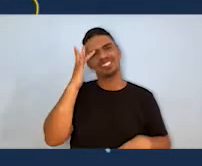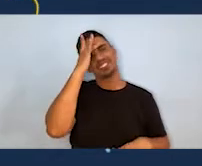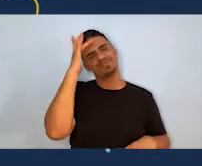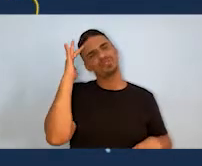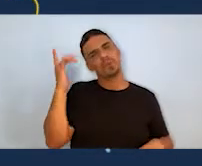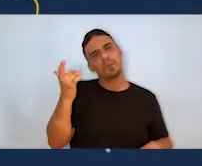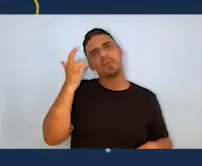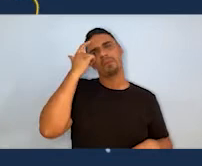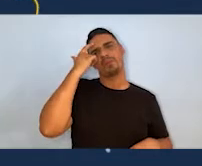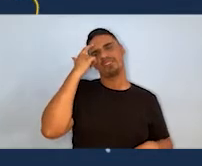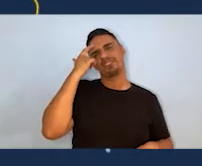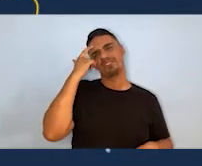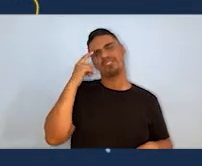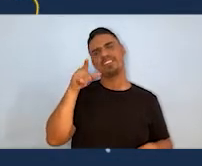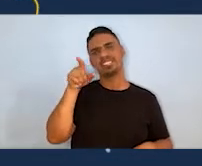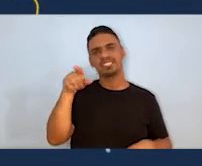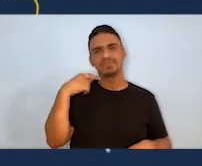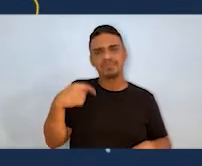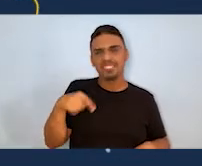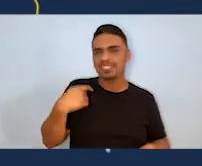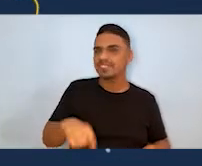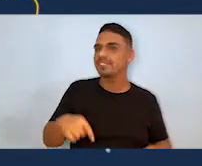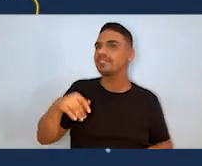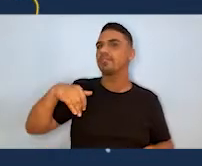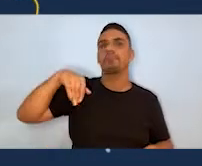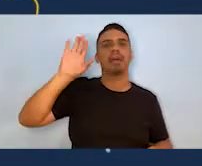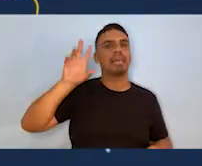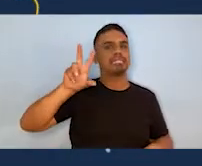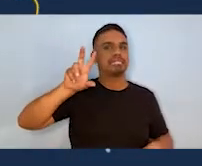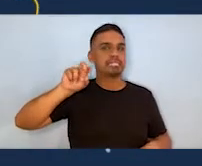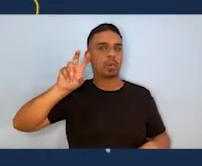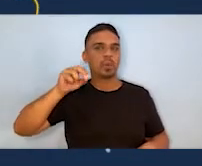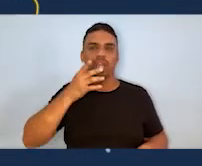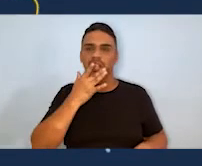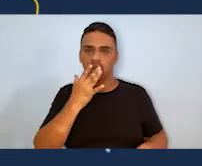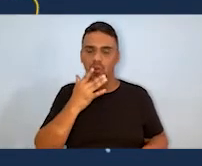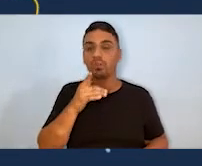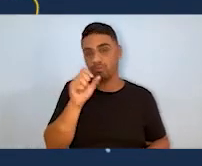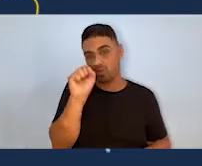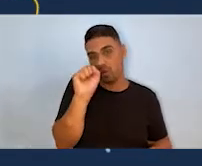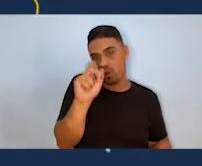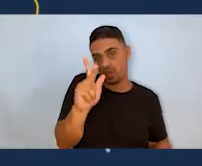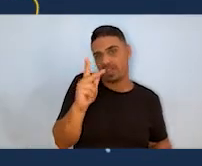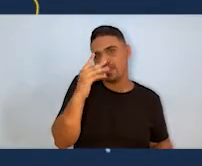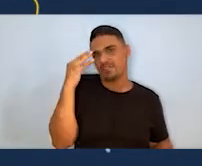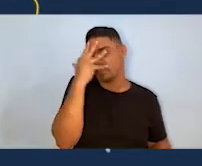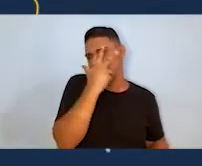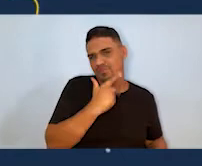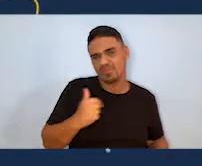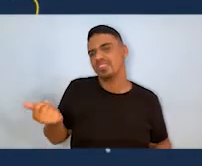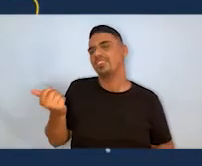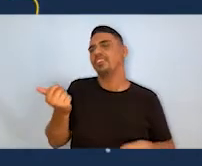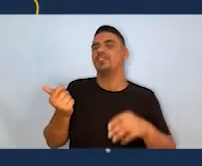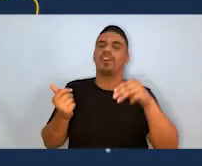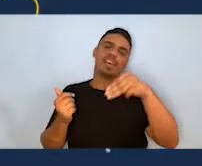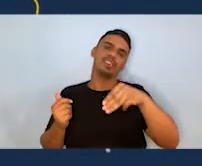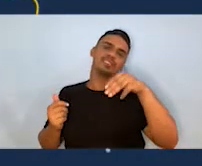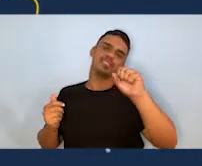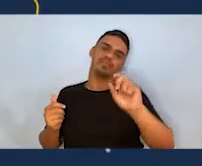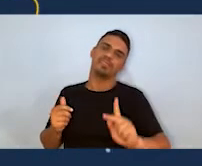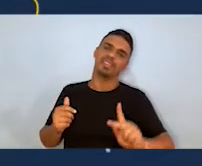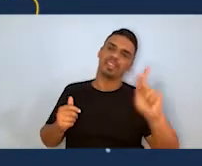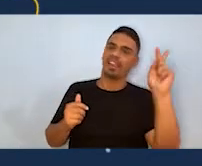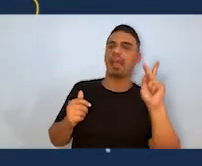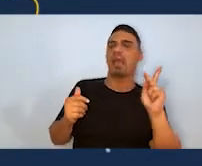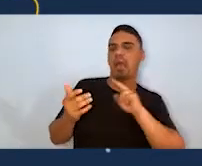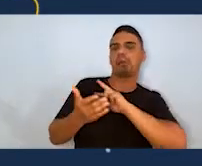que no pixel art, assim, você quer sombrear, você tem que adicionar 50 tons de cor. Fica bonito, vocês pegam um jogo da SNK, assim, um King